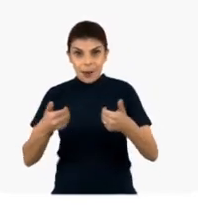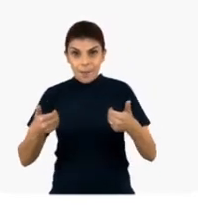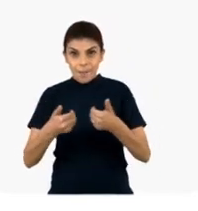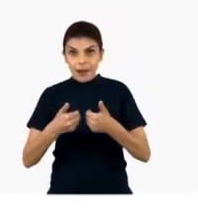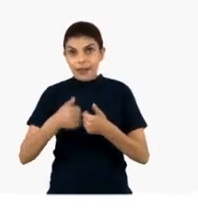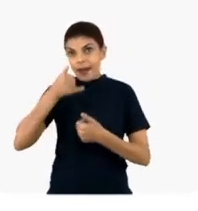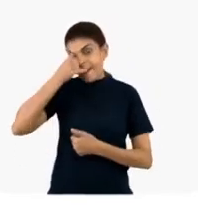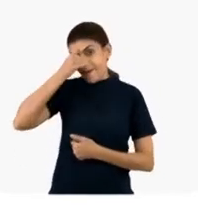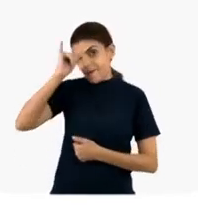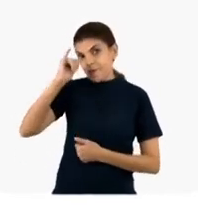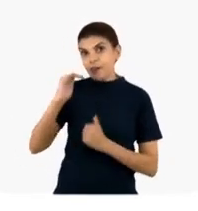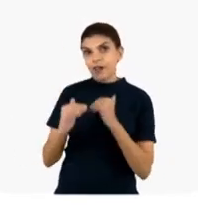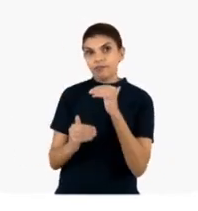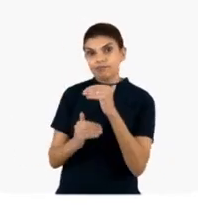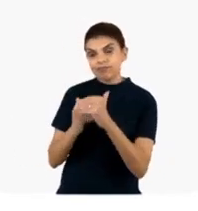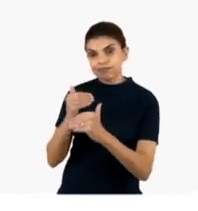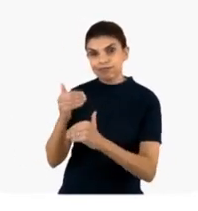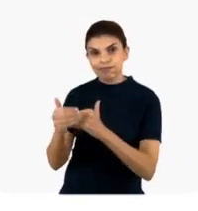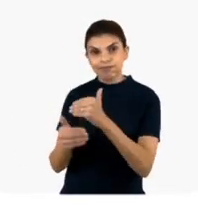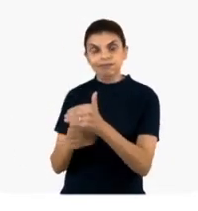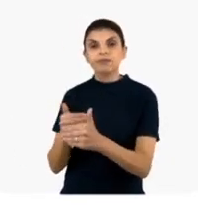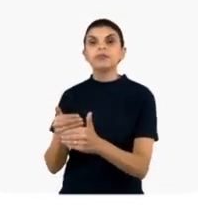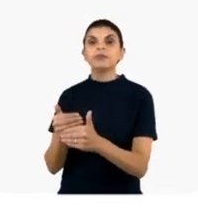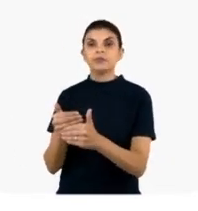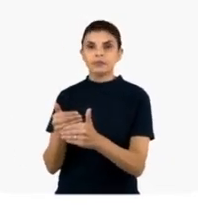de cultura para evitar